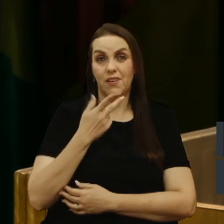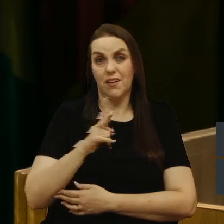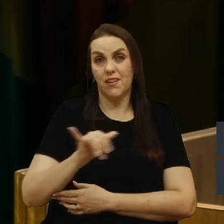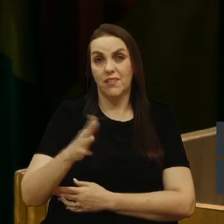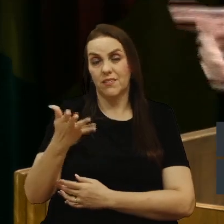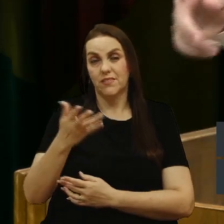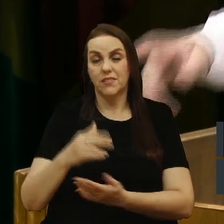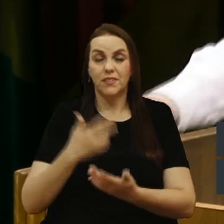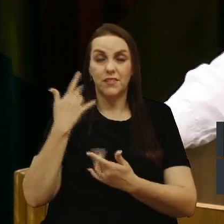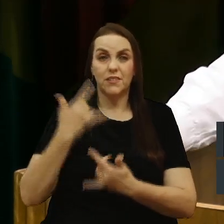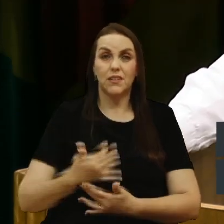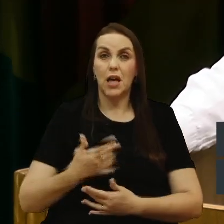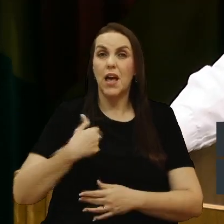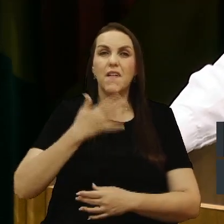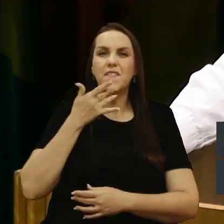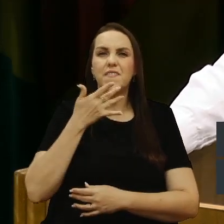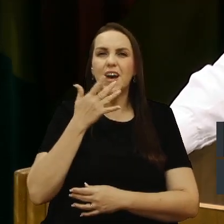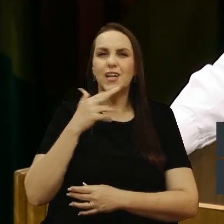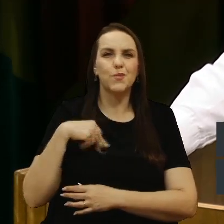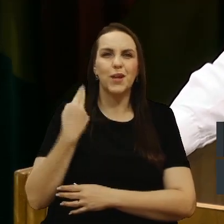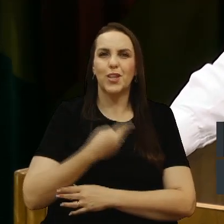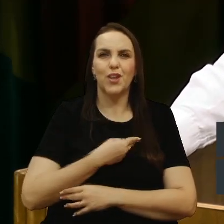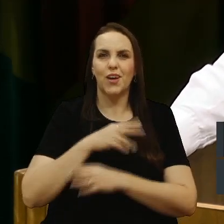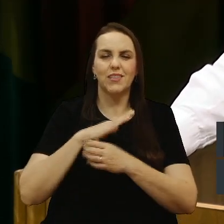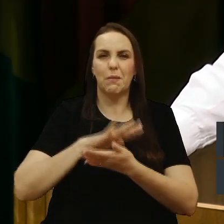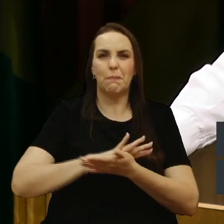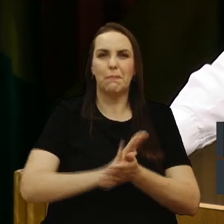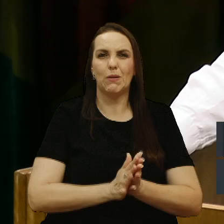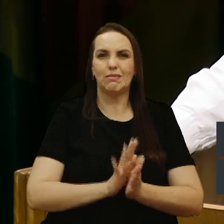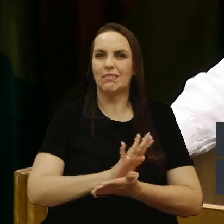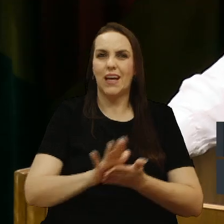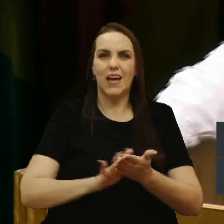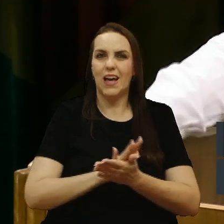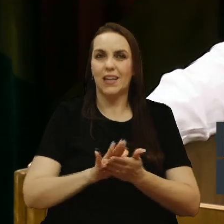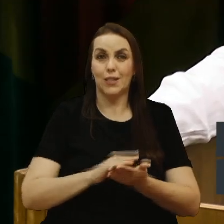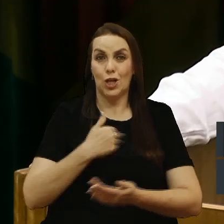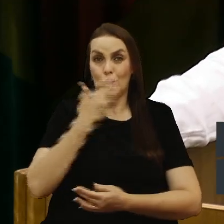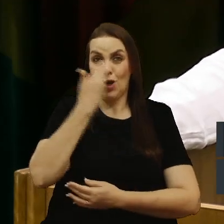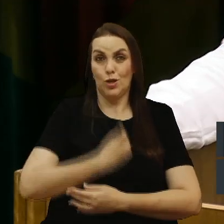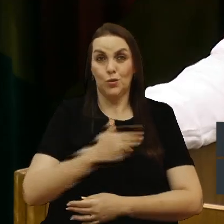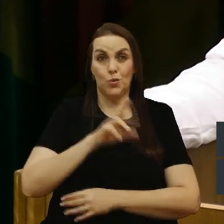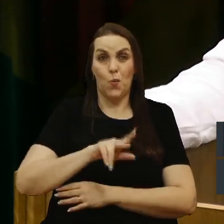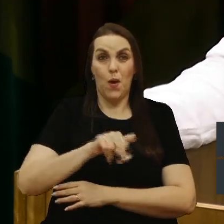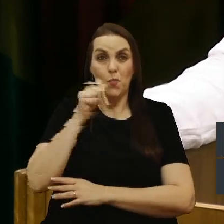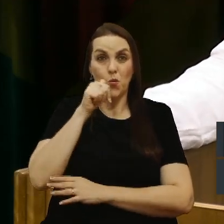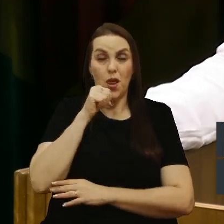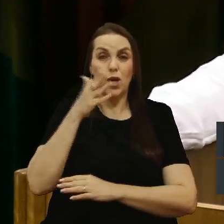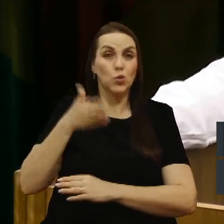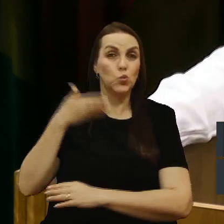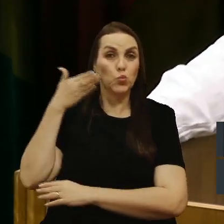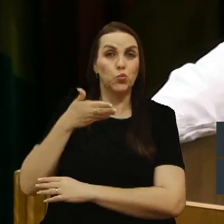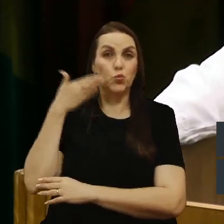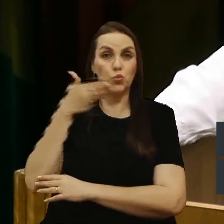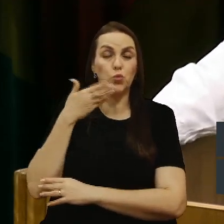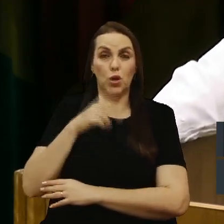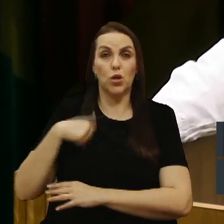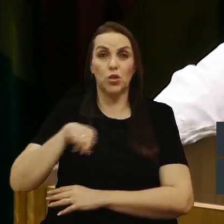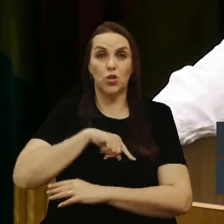sofremos nenhum tipo de discriminação por sermos mulheres, virmos aqui fazer grandes discursos como se nós fôssemos as vítimas da